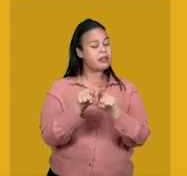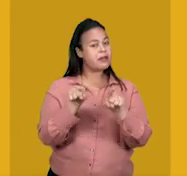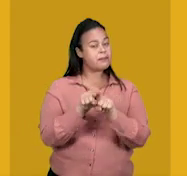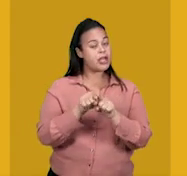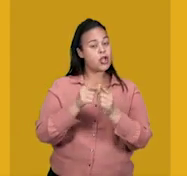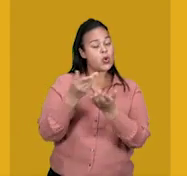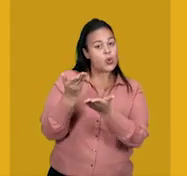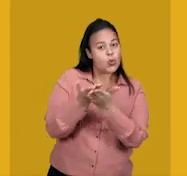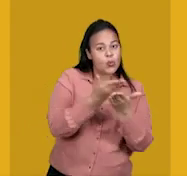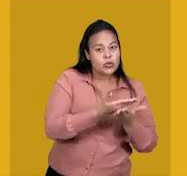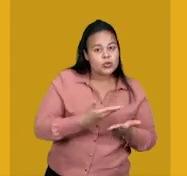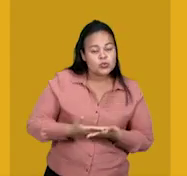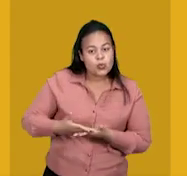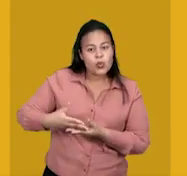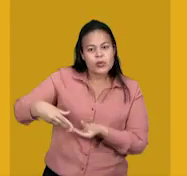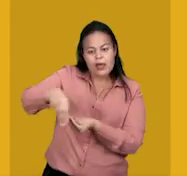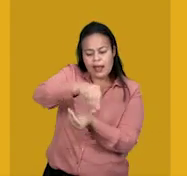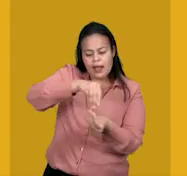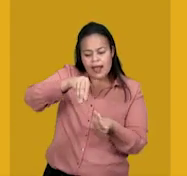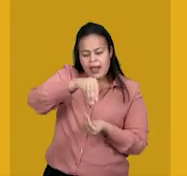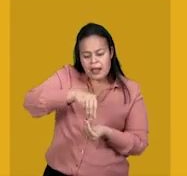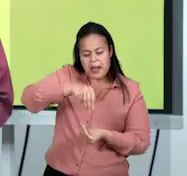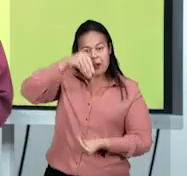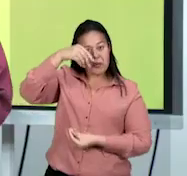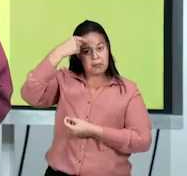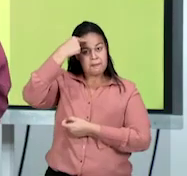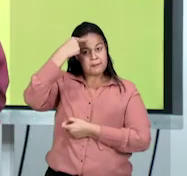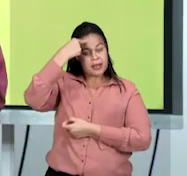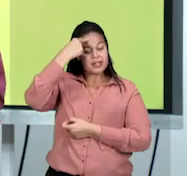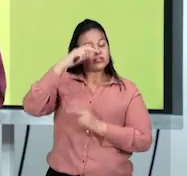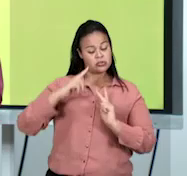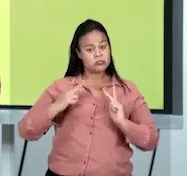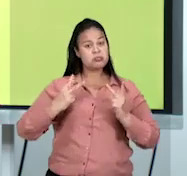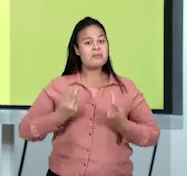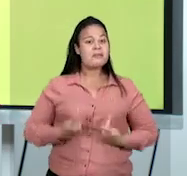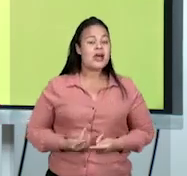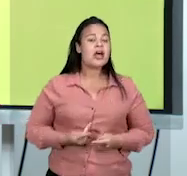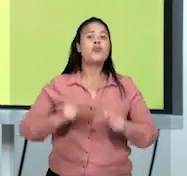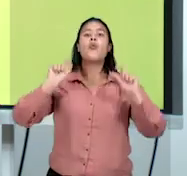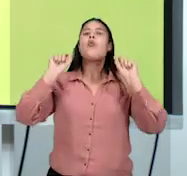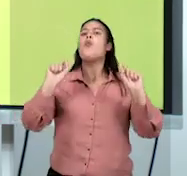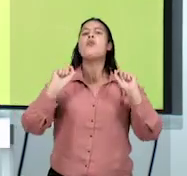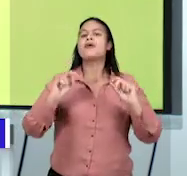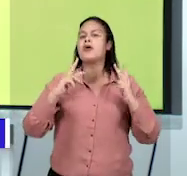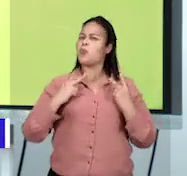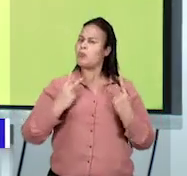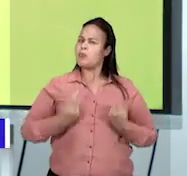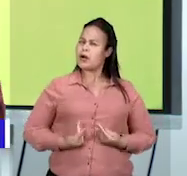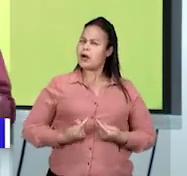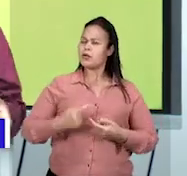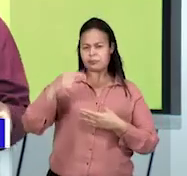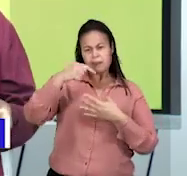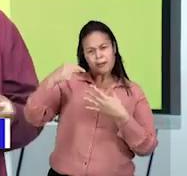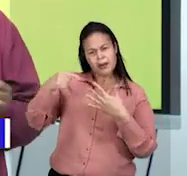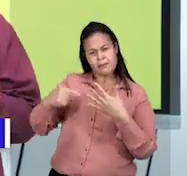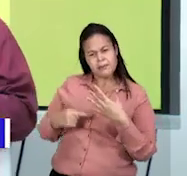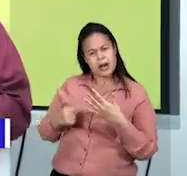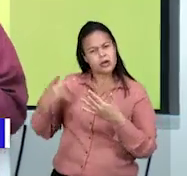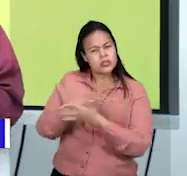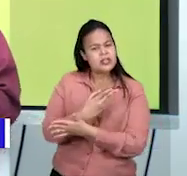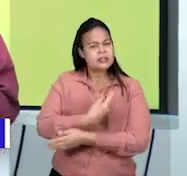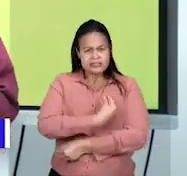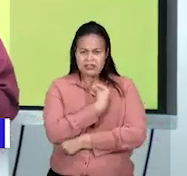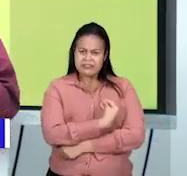o estudo da alma humana, o estudo da mente humana, o que faz o ser humano, quais são os fatos da vida